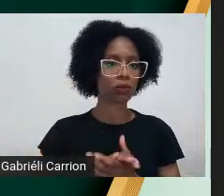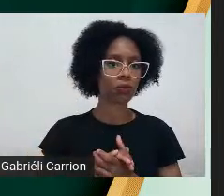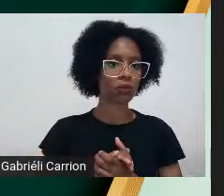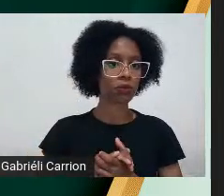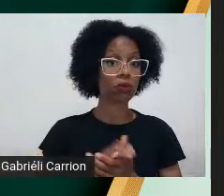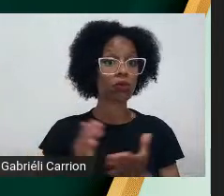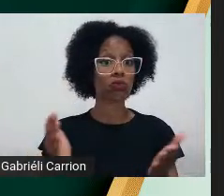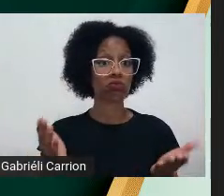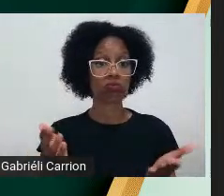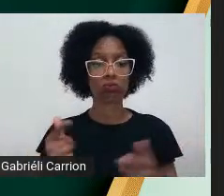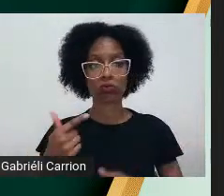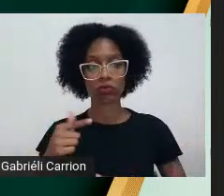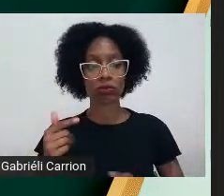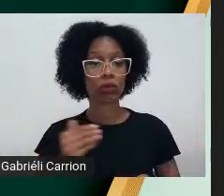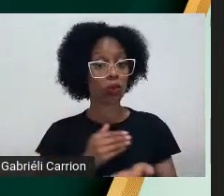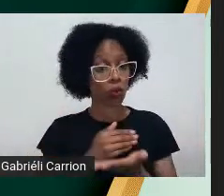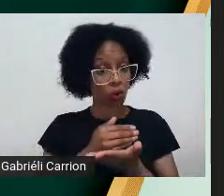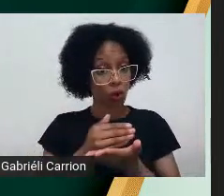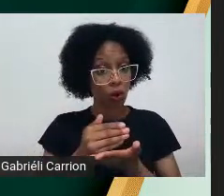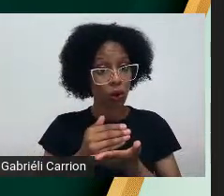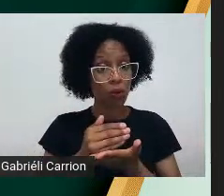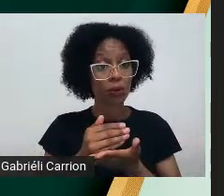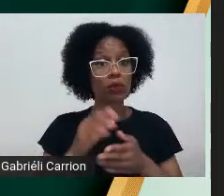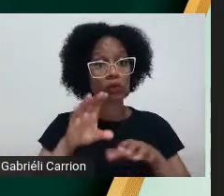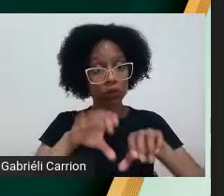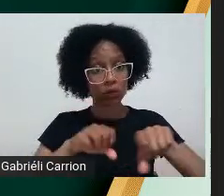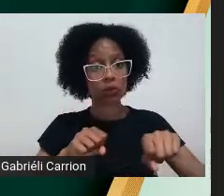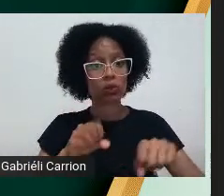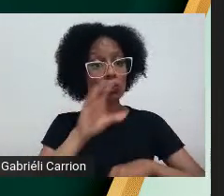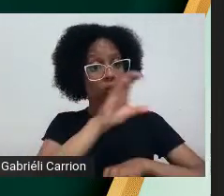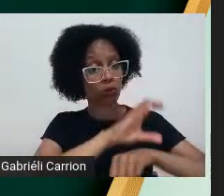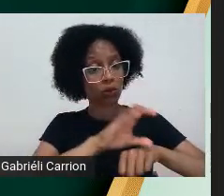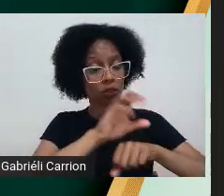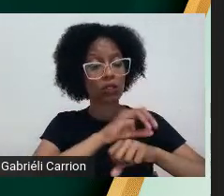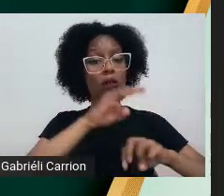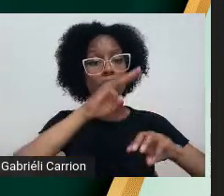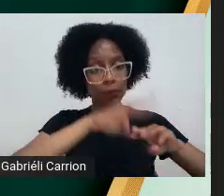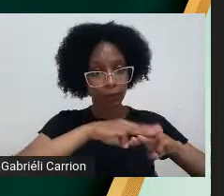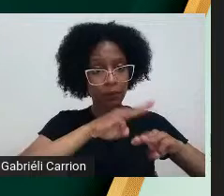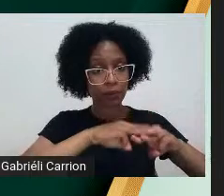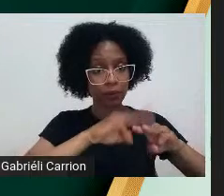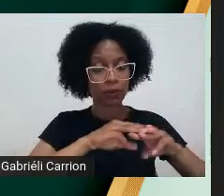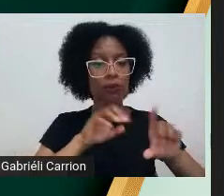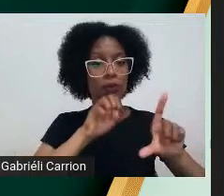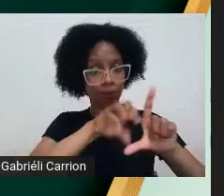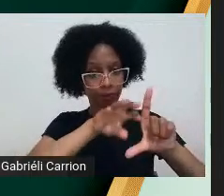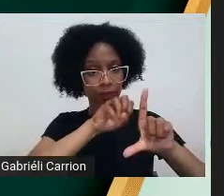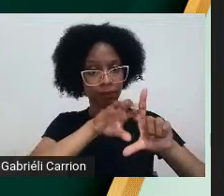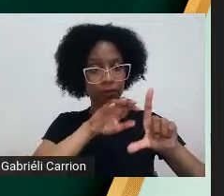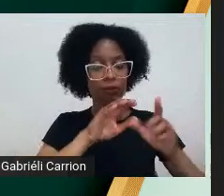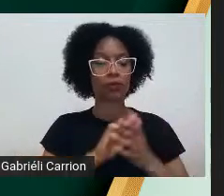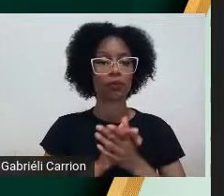Daremos início à outorga de grau para os graduandos do curso de Matemática Licenciatura.